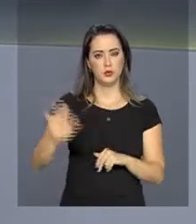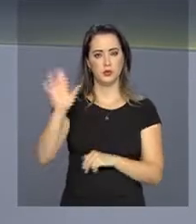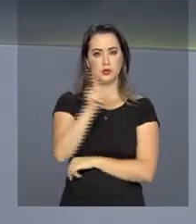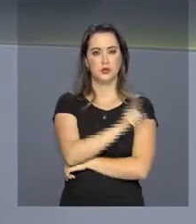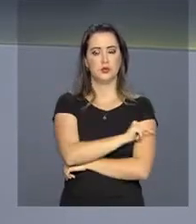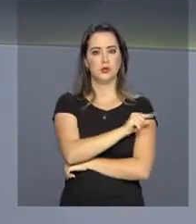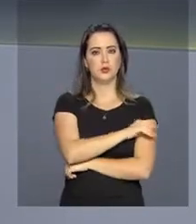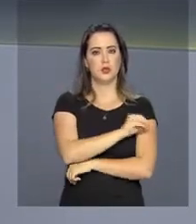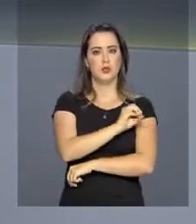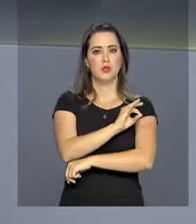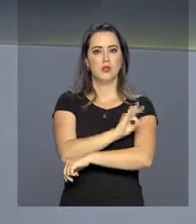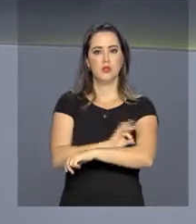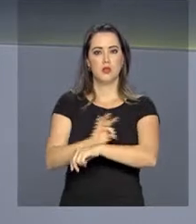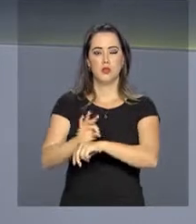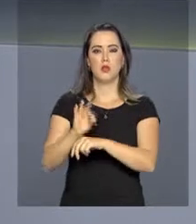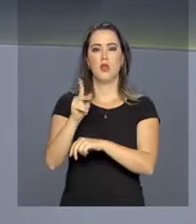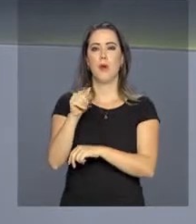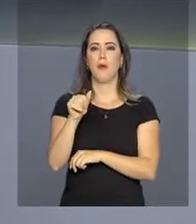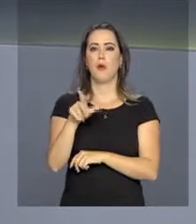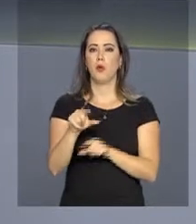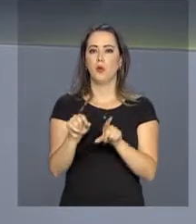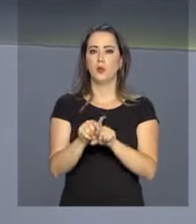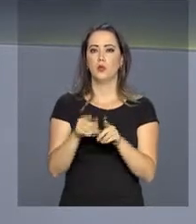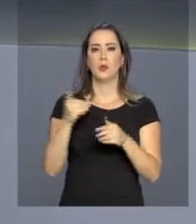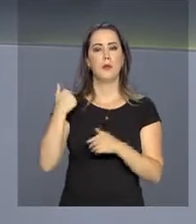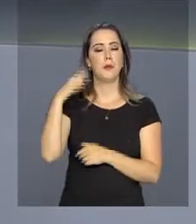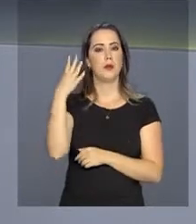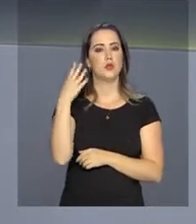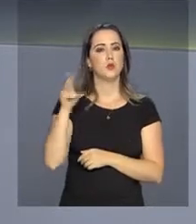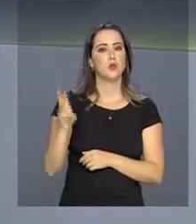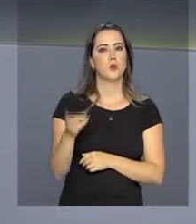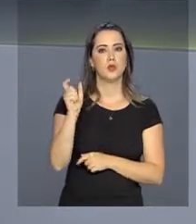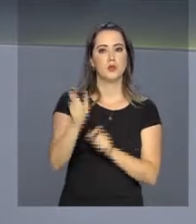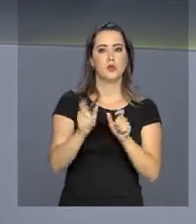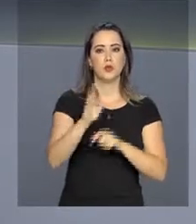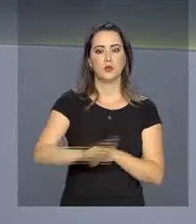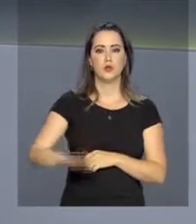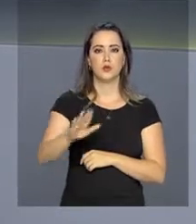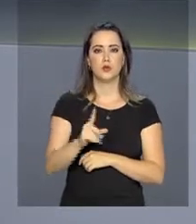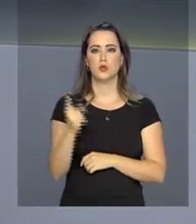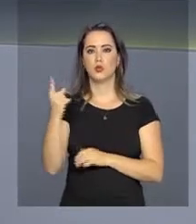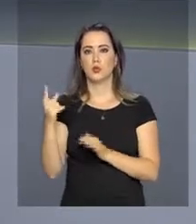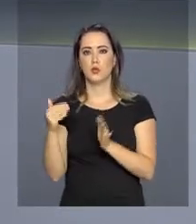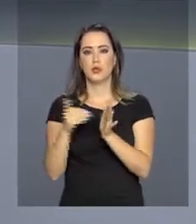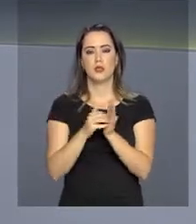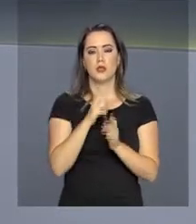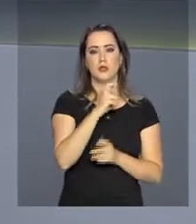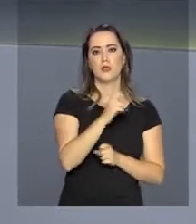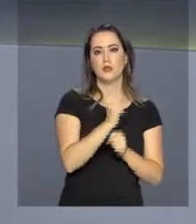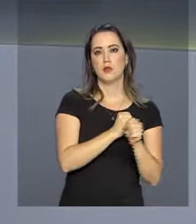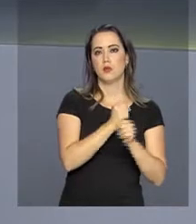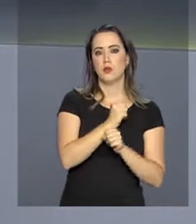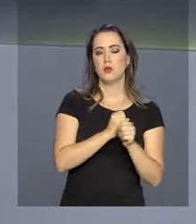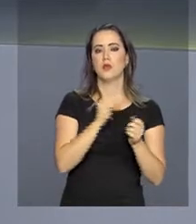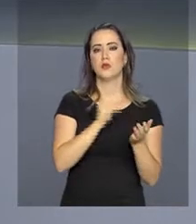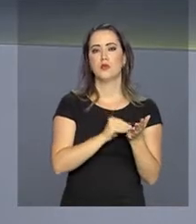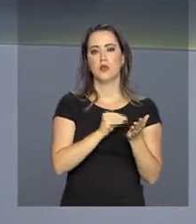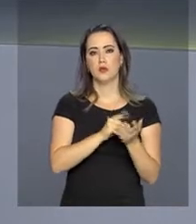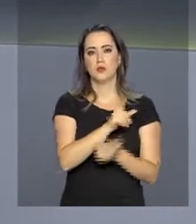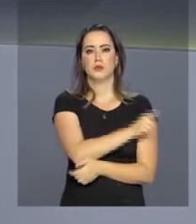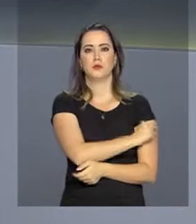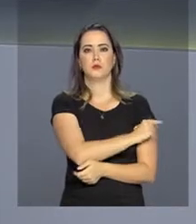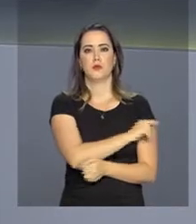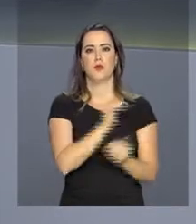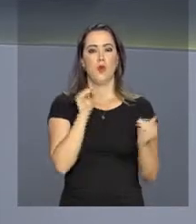contra o sarampo ea poliomielite mais de 4 milhões de crianças de 1 a 5 anos ainda não receberam a vacina